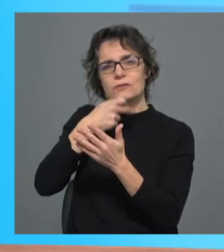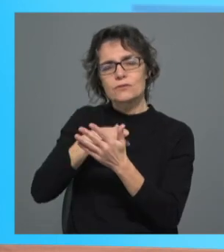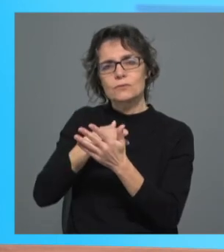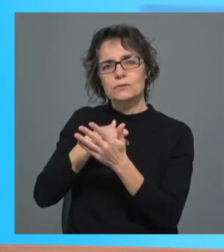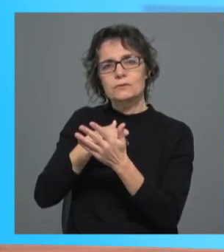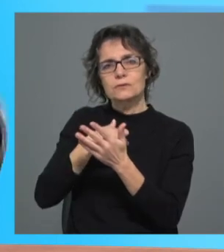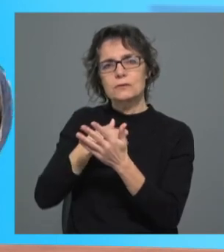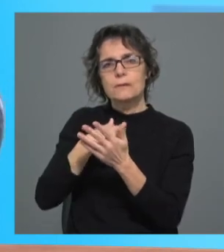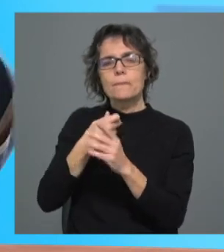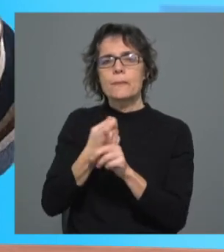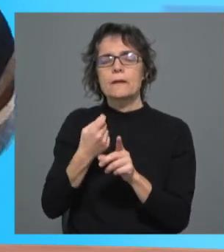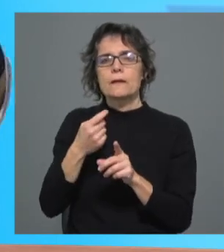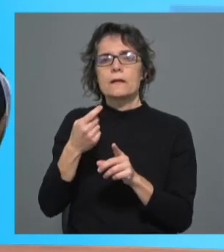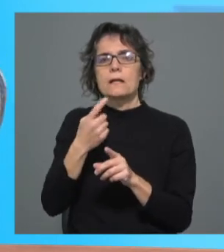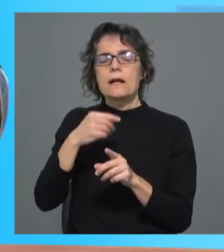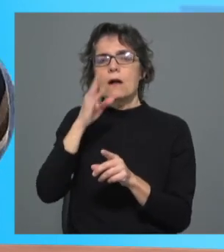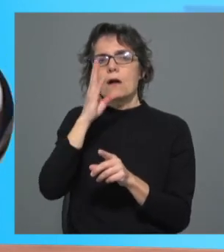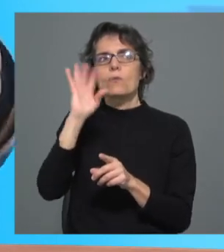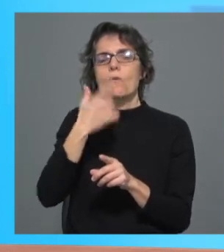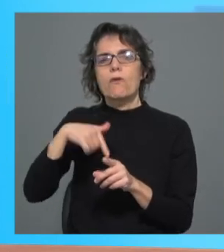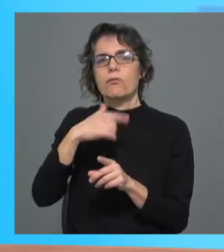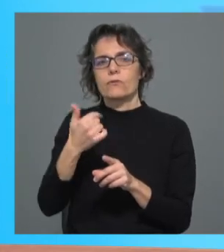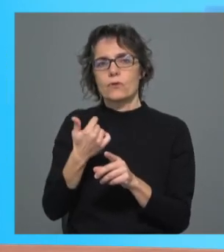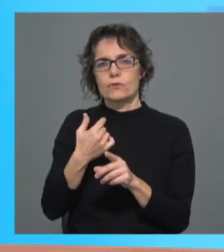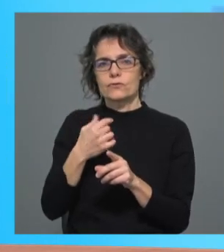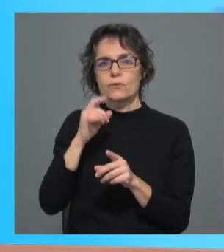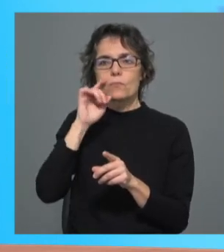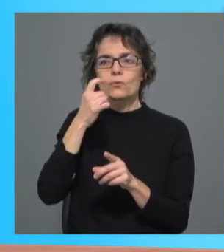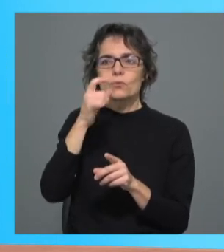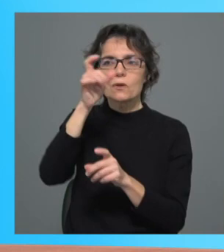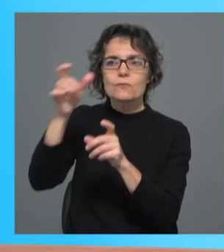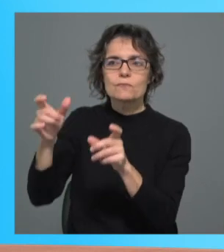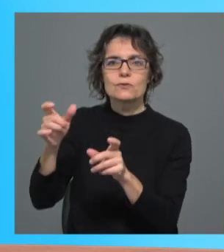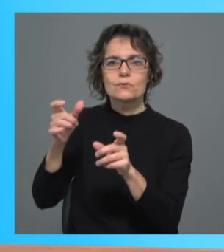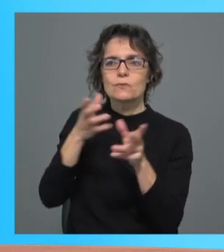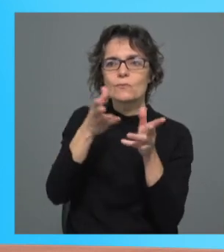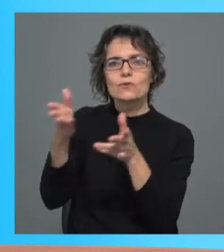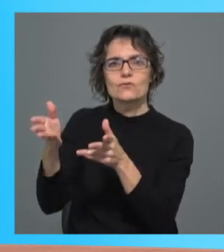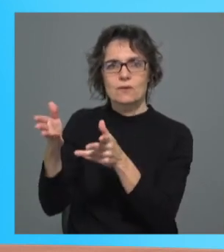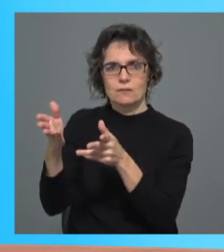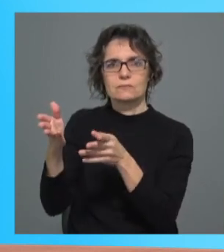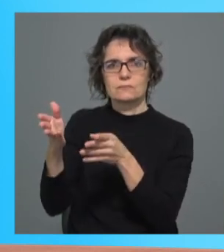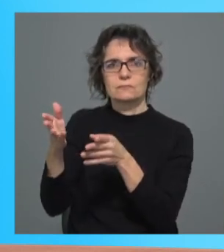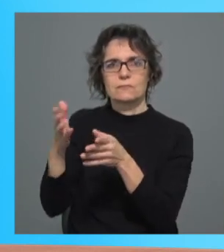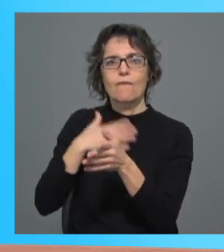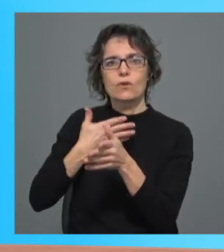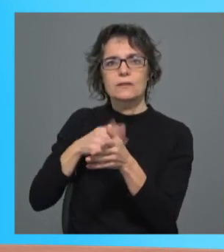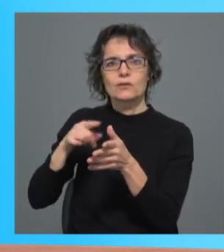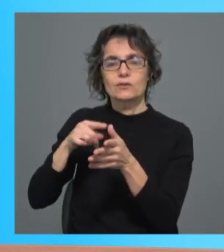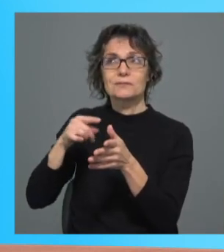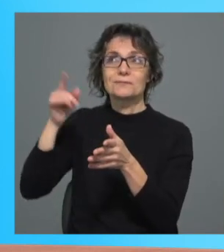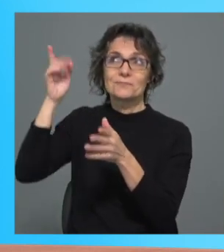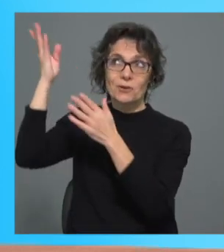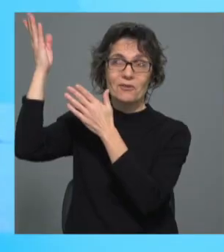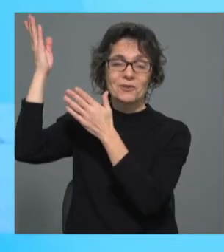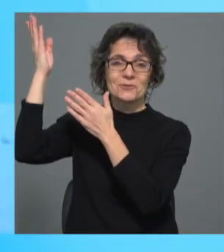deixa vencer em generosidade. Quando nós vamos ao encontro dos outros com boas obras, Ele toma conta de